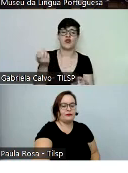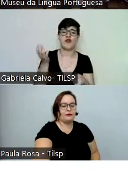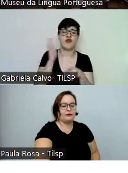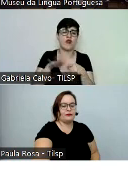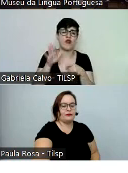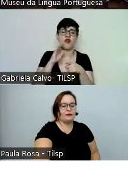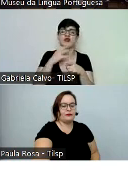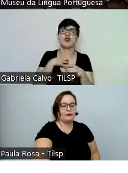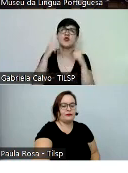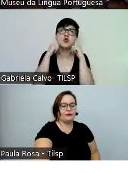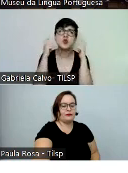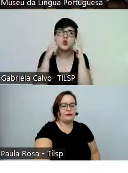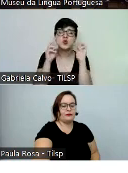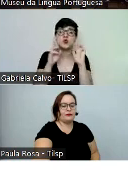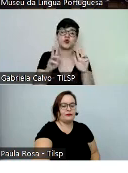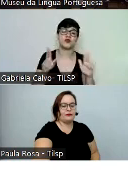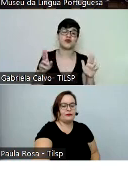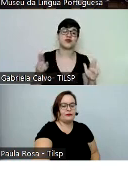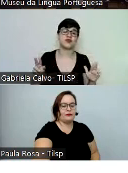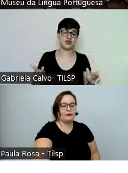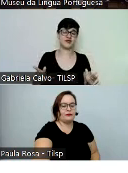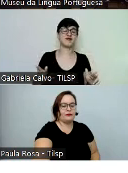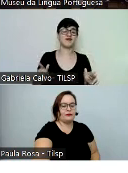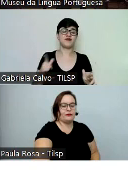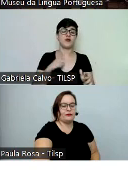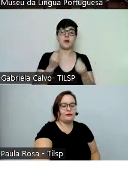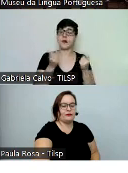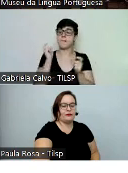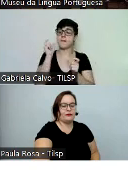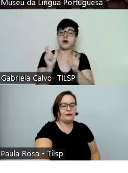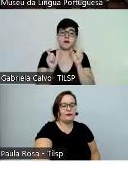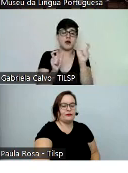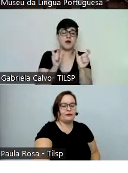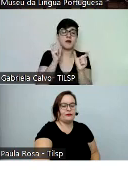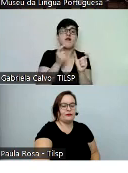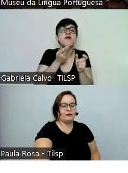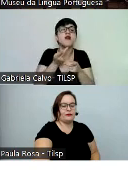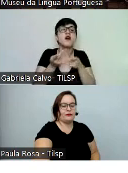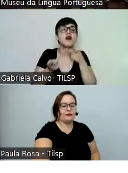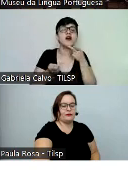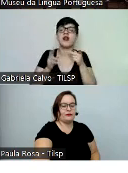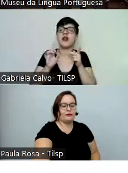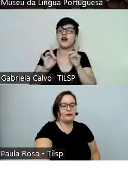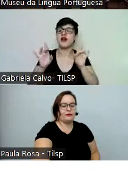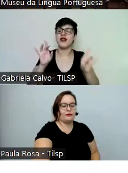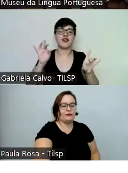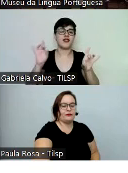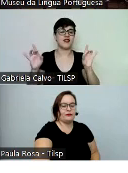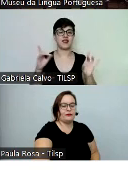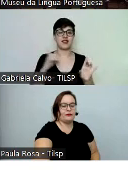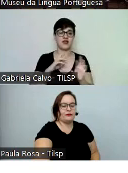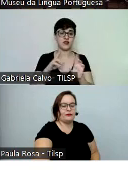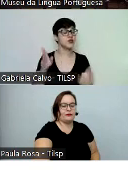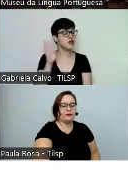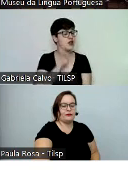formas de ser articulares diferentes maneiras de criar palavras e articular palavras Então as pessoas acabam aprendendo sobre outras